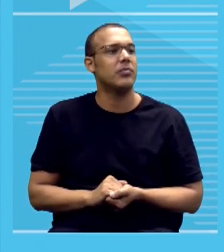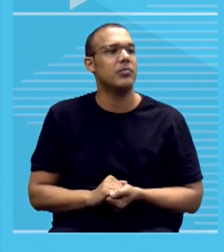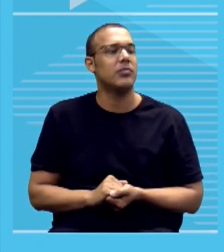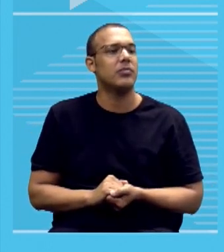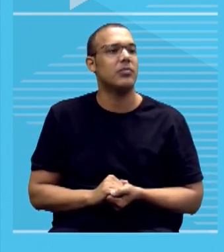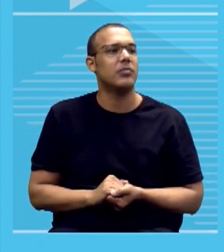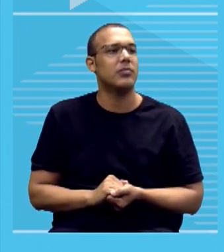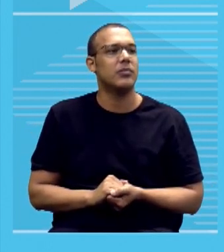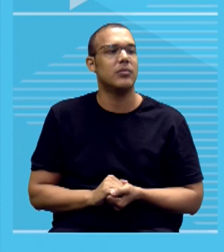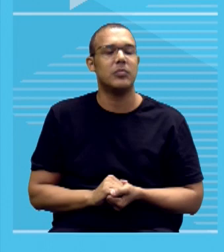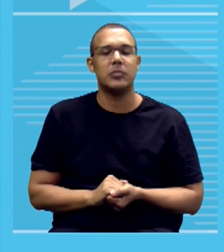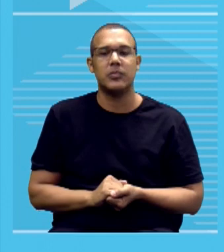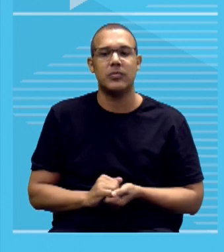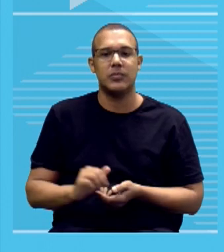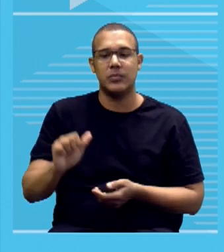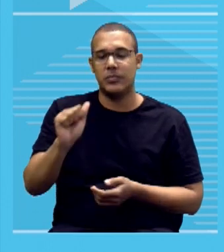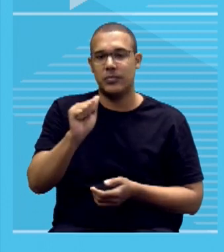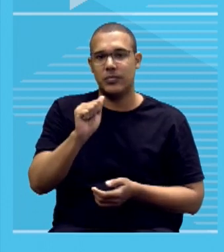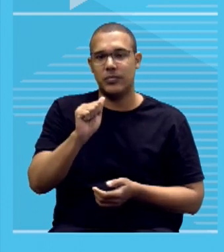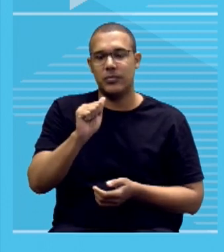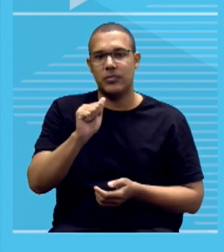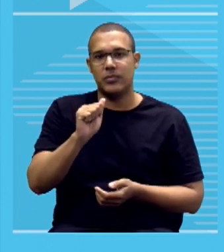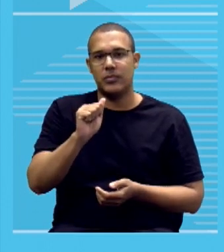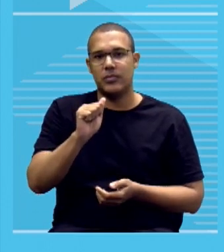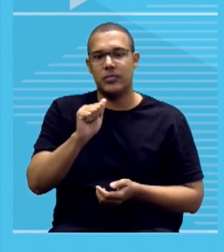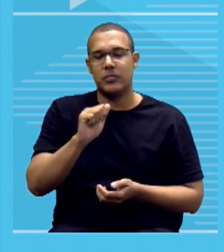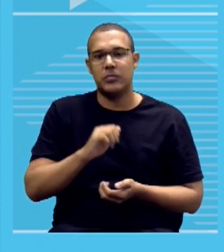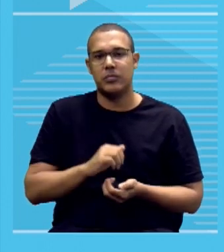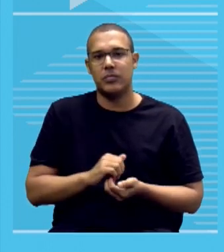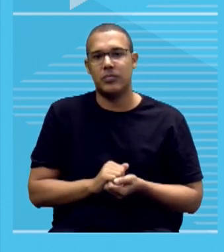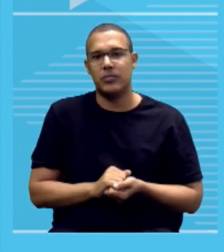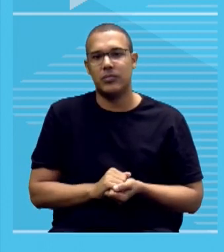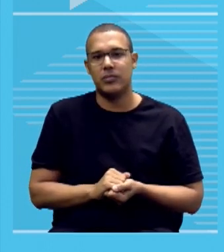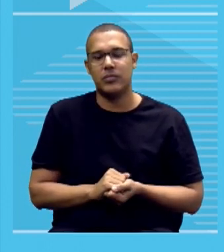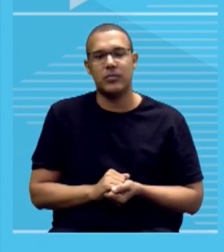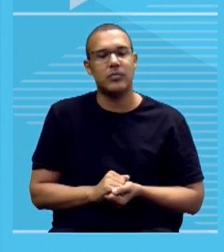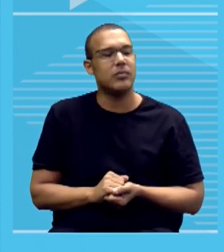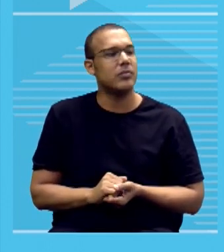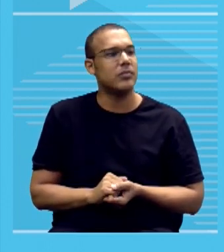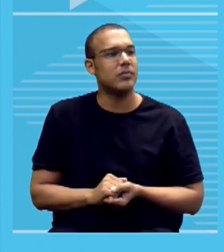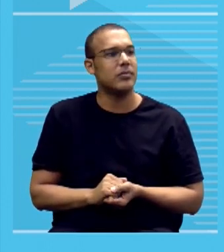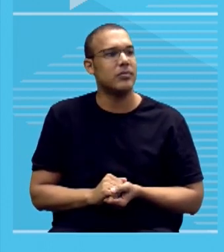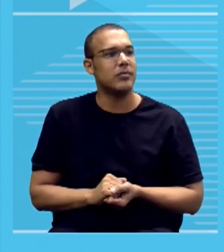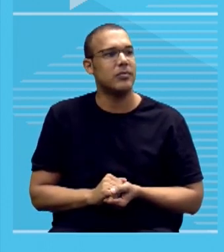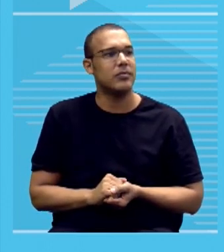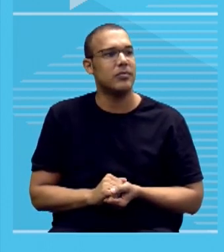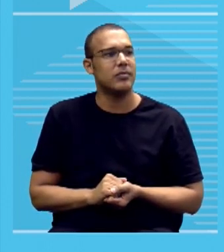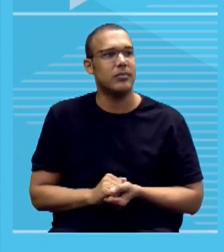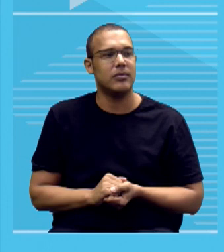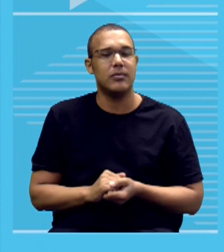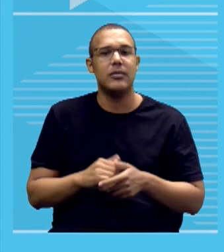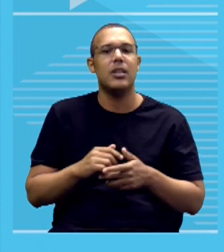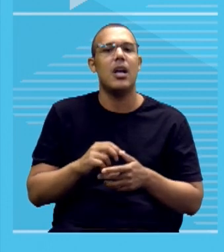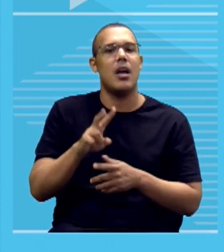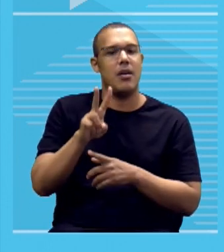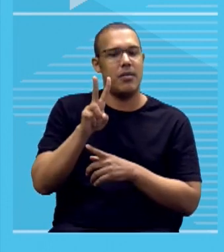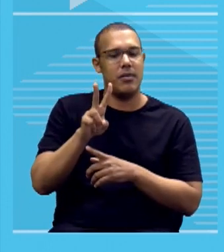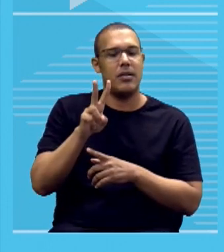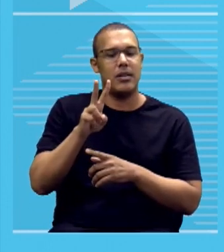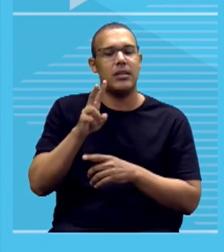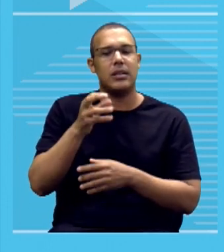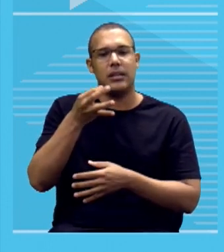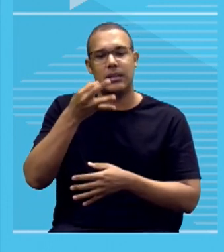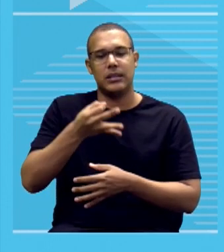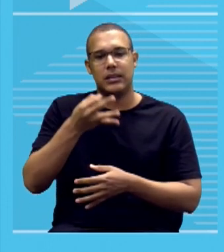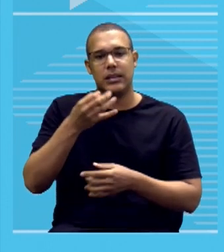são equipamentos que transformam energia elétrica em outra modalidade de energia que não seja exclusivamente térmica. Verdadeiríssimo, tá bom?